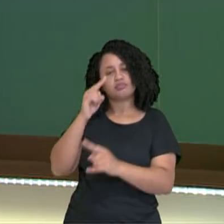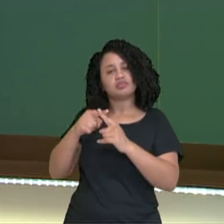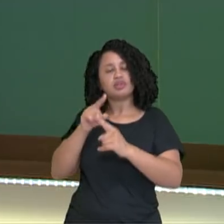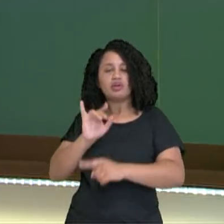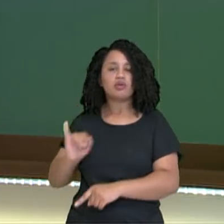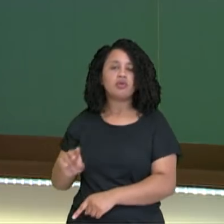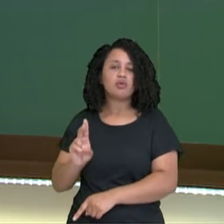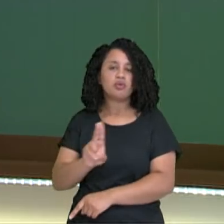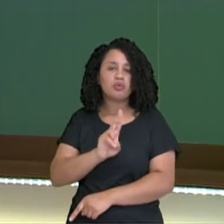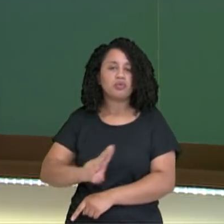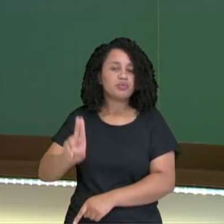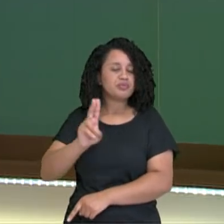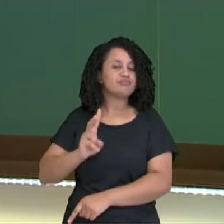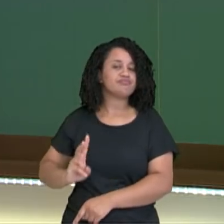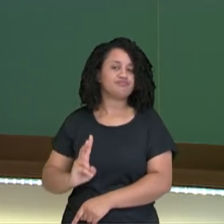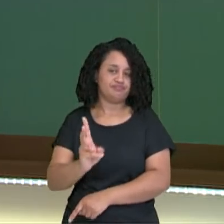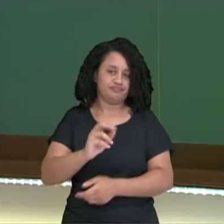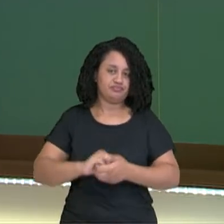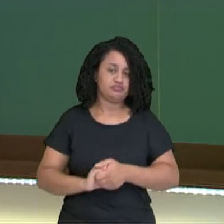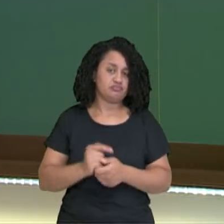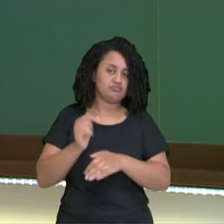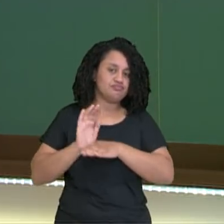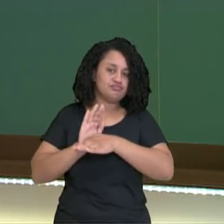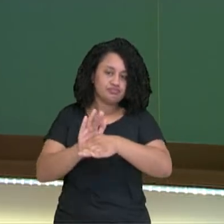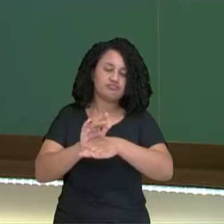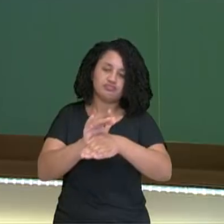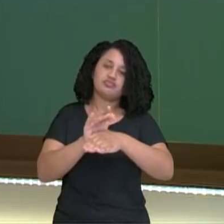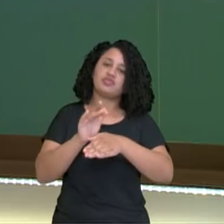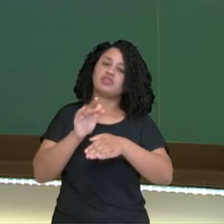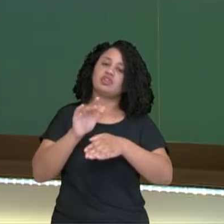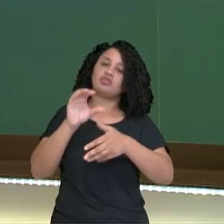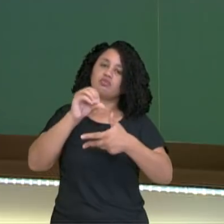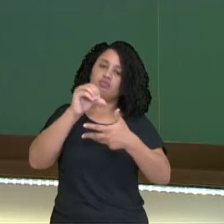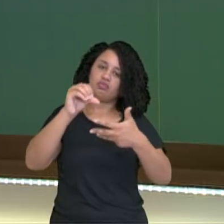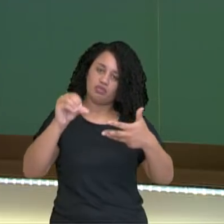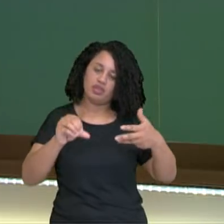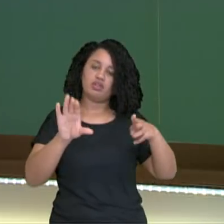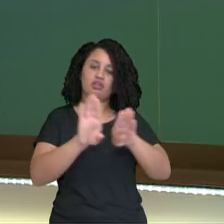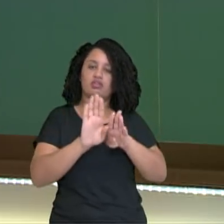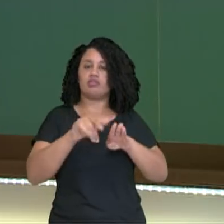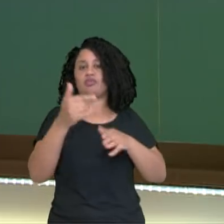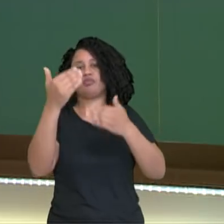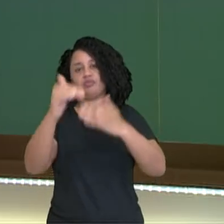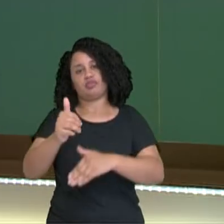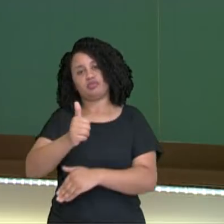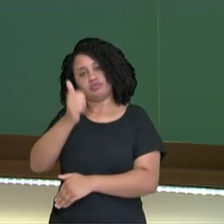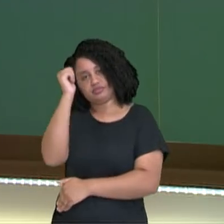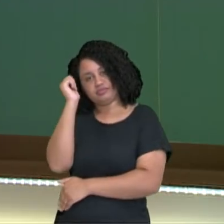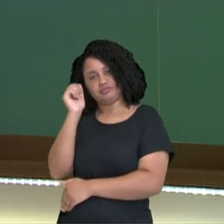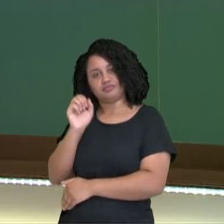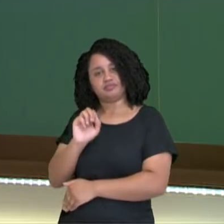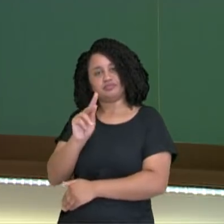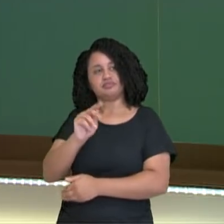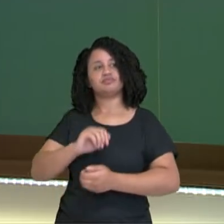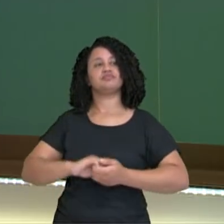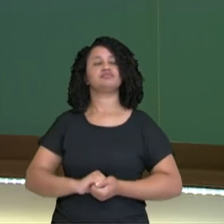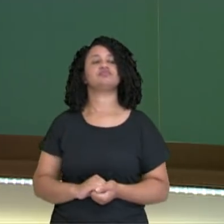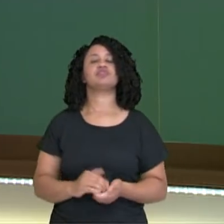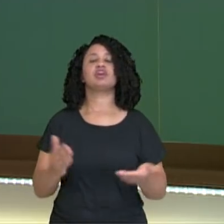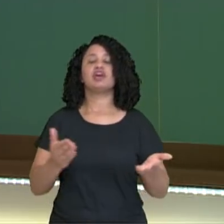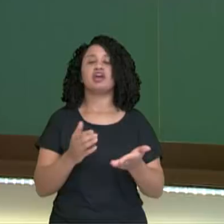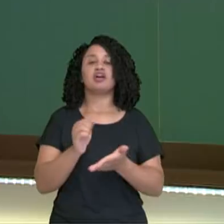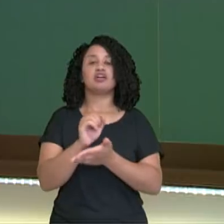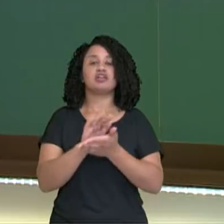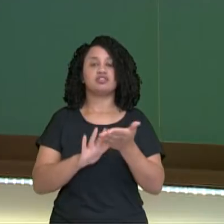isso sempre, tá? E vai te ajudar muito no Enem e em vestibulares, beleza? E agora com